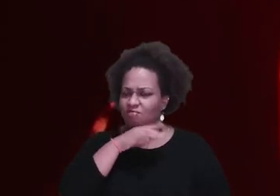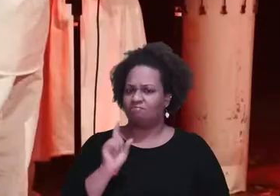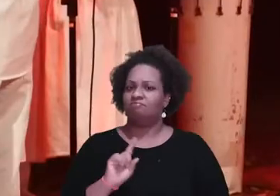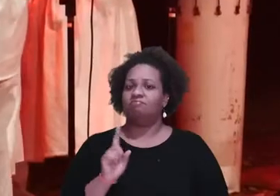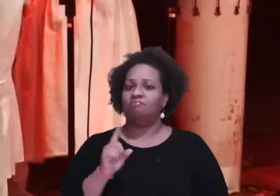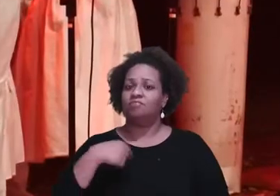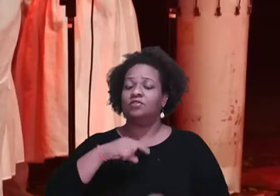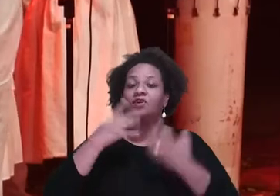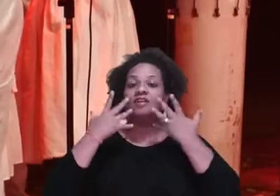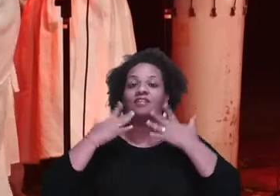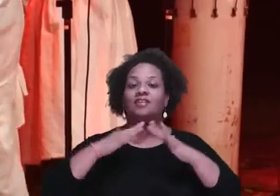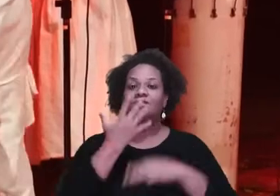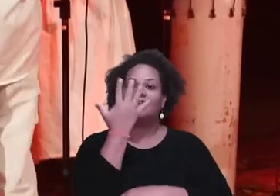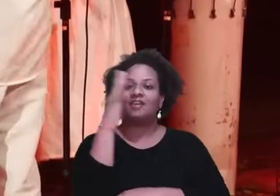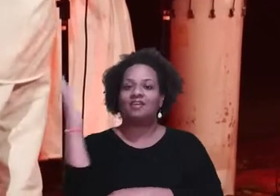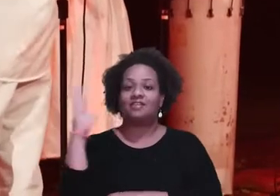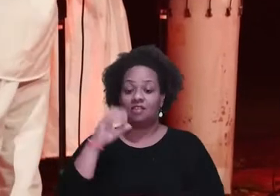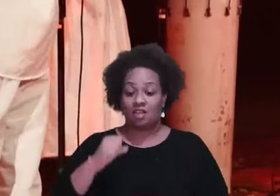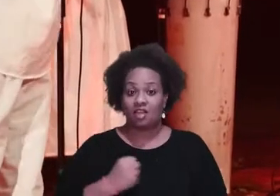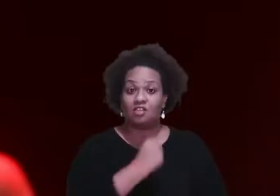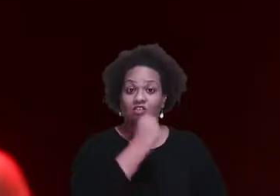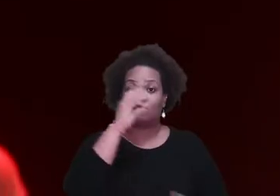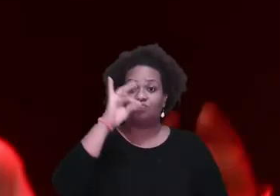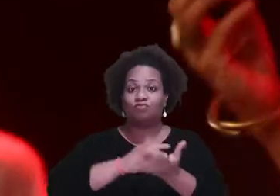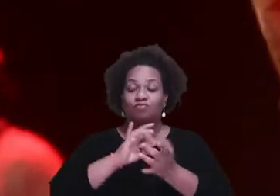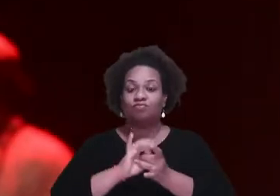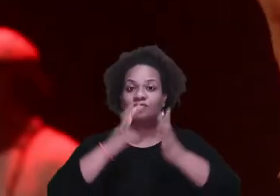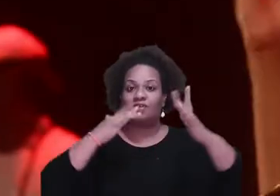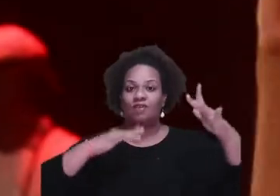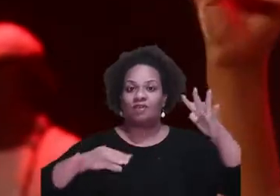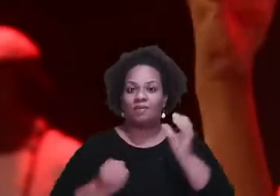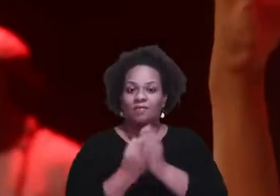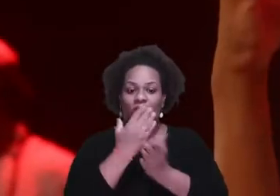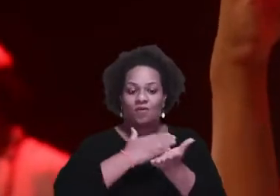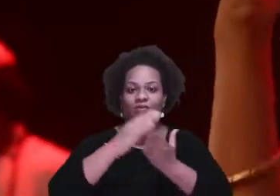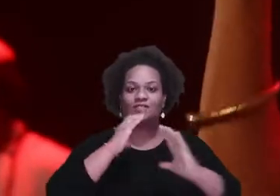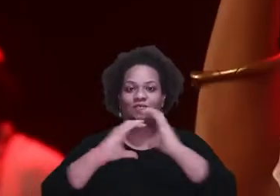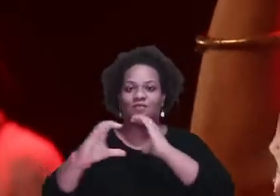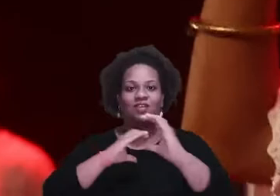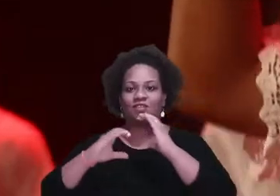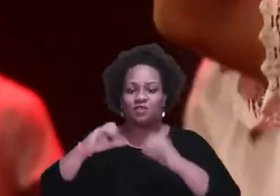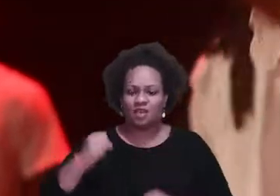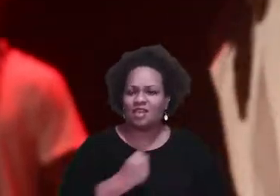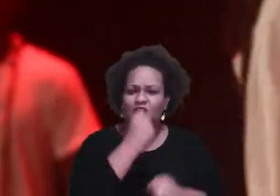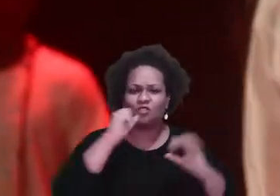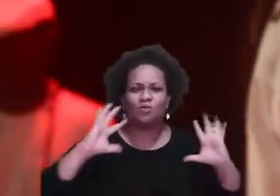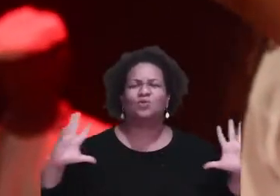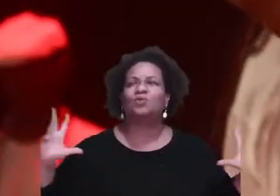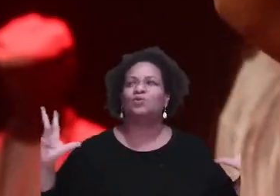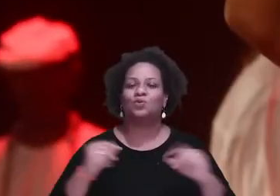tudo que é ruim e a gente culto à natureza Esse é o átomo isso é esfera isso foi complicação